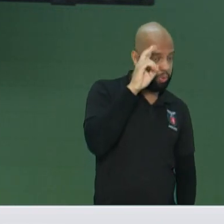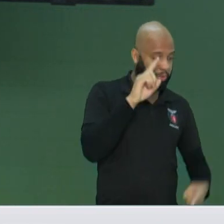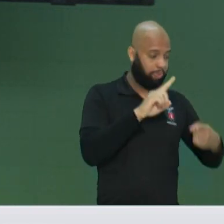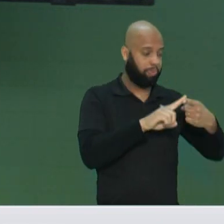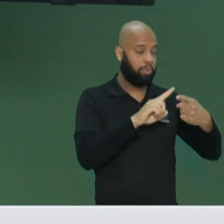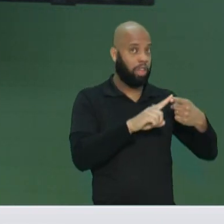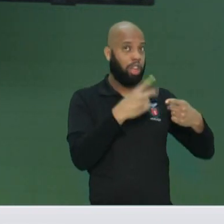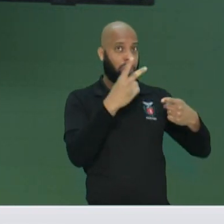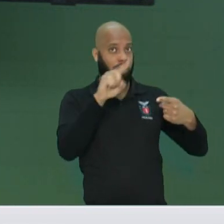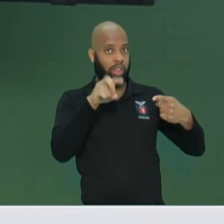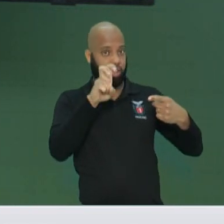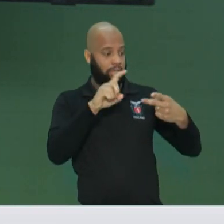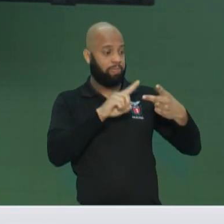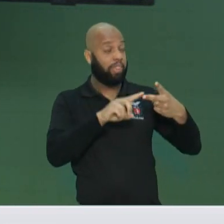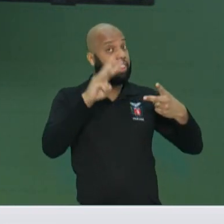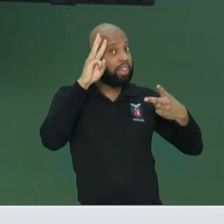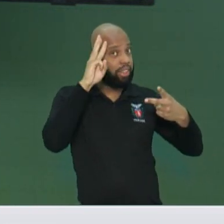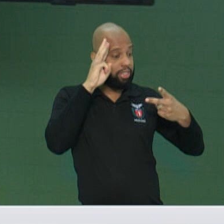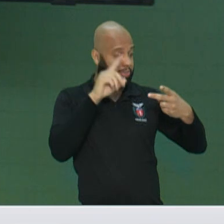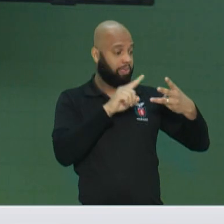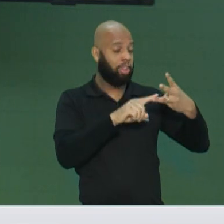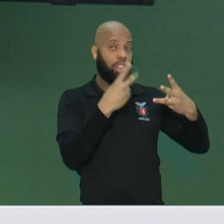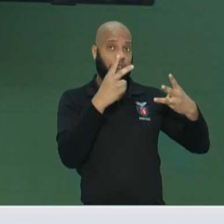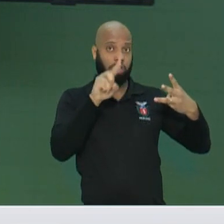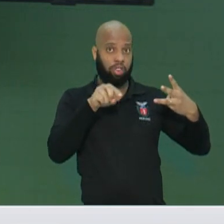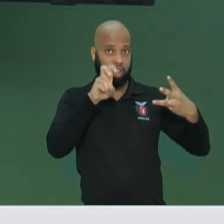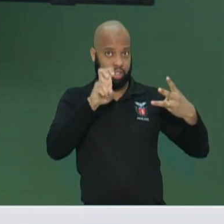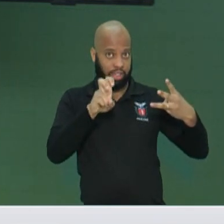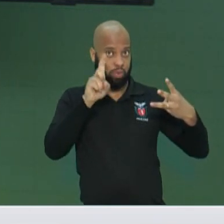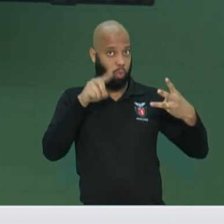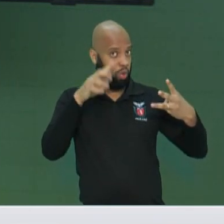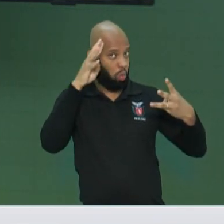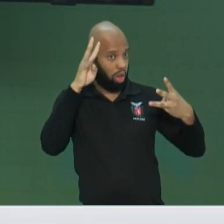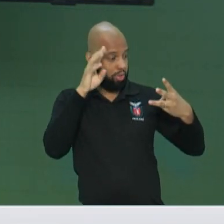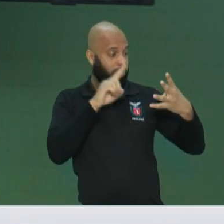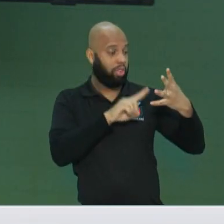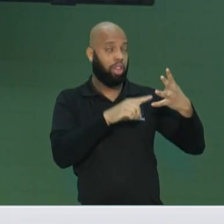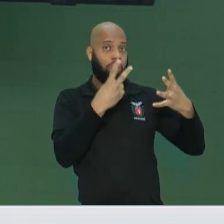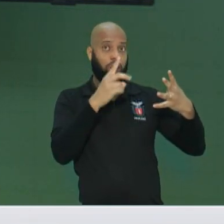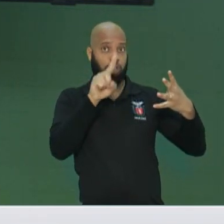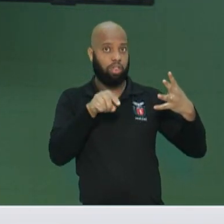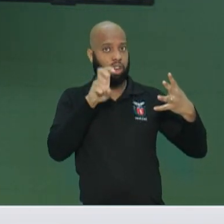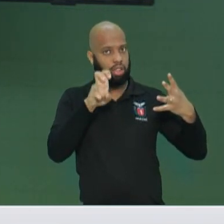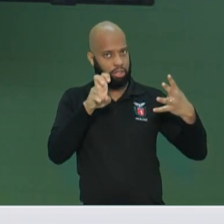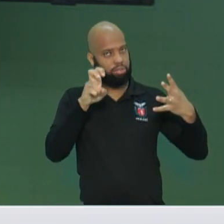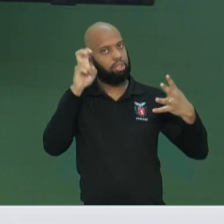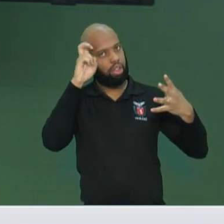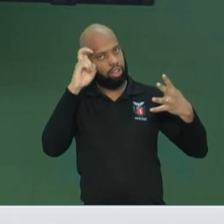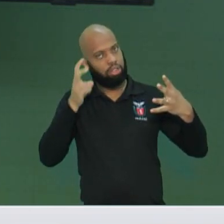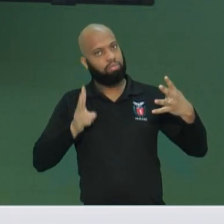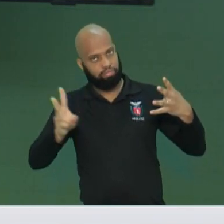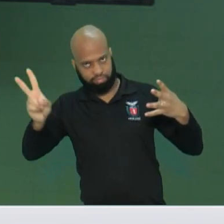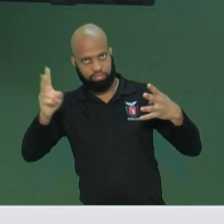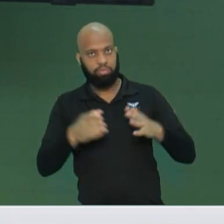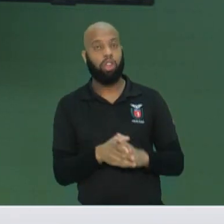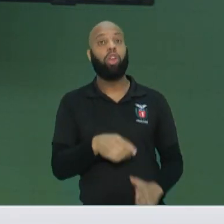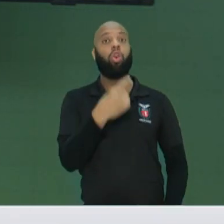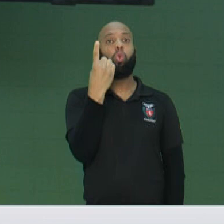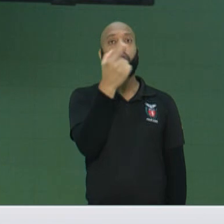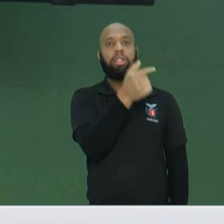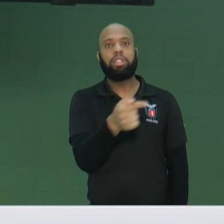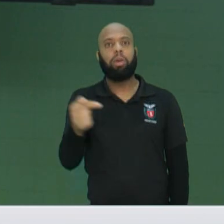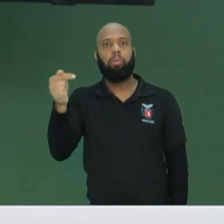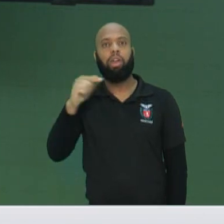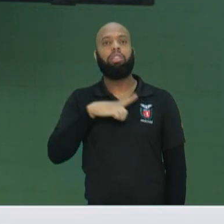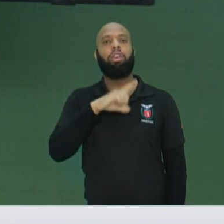2,5 litros na terça, 2,5 litros na quarta e assim por diante. Uma semana